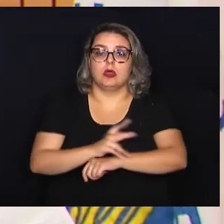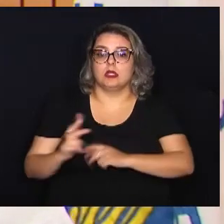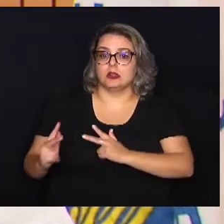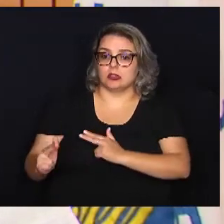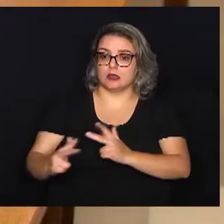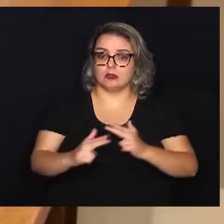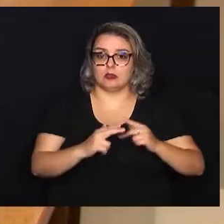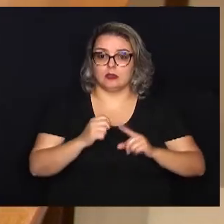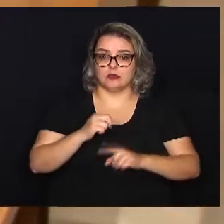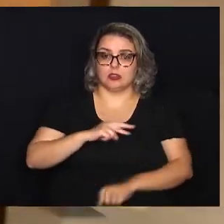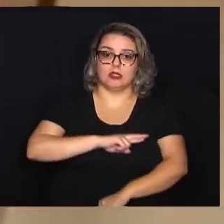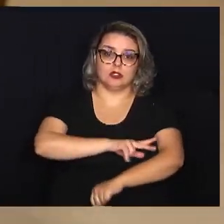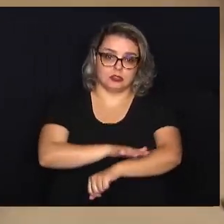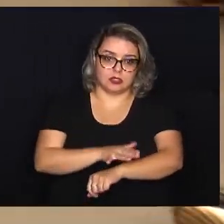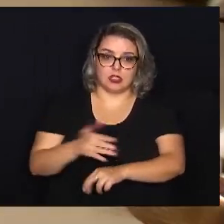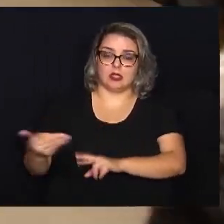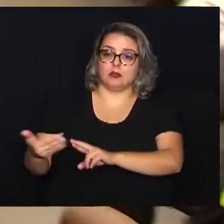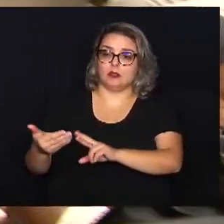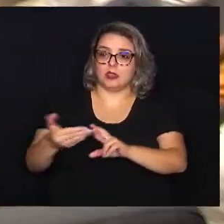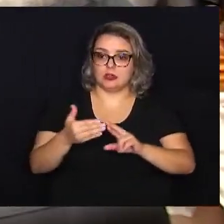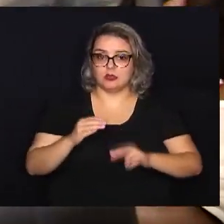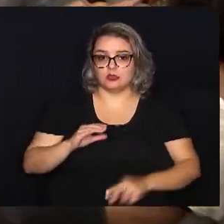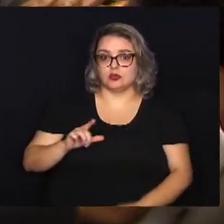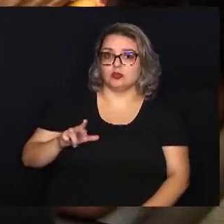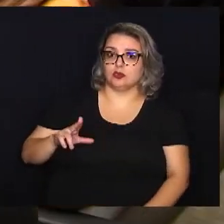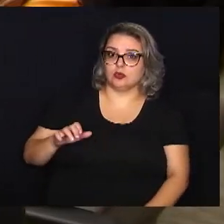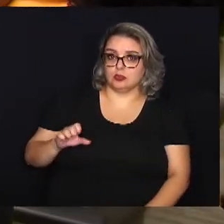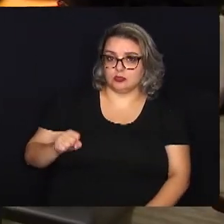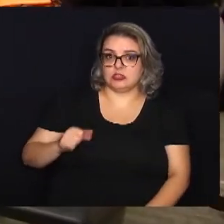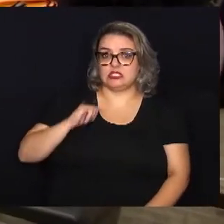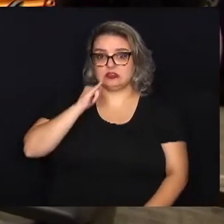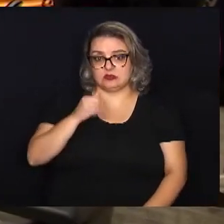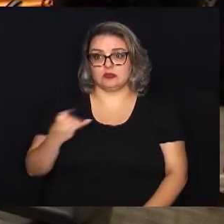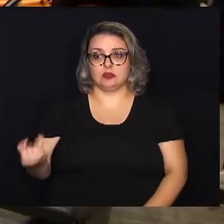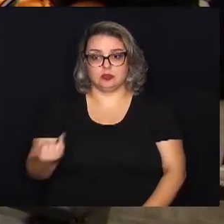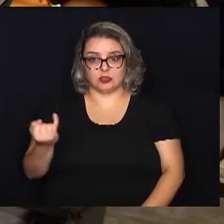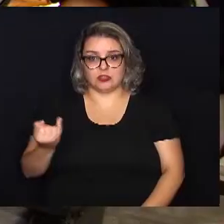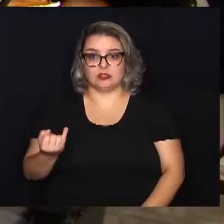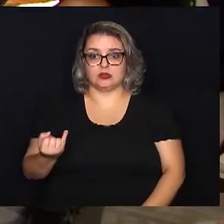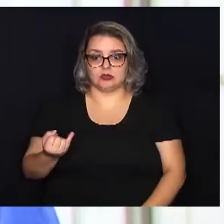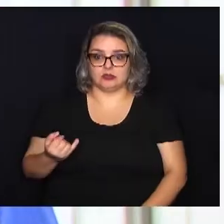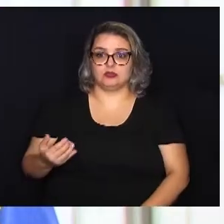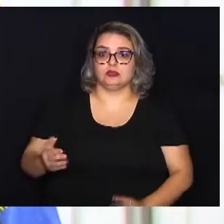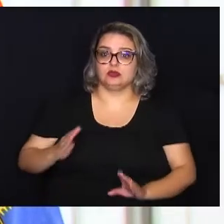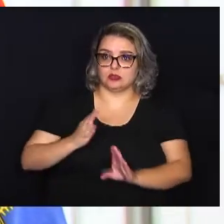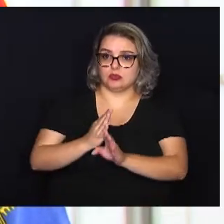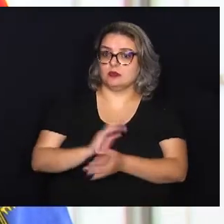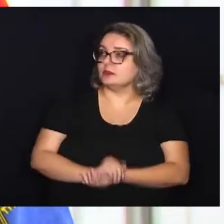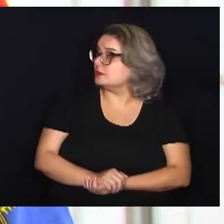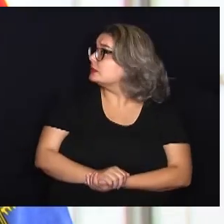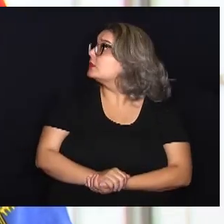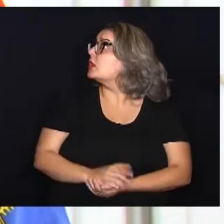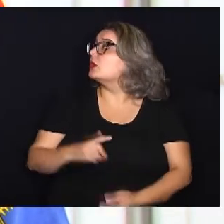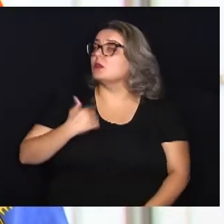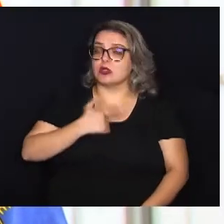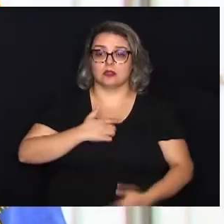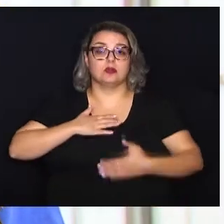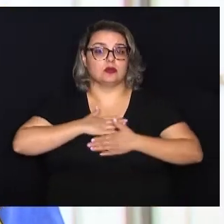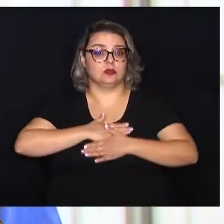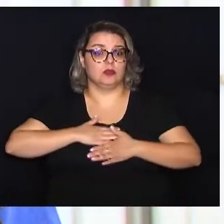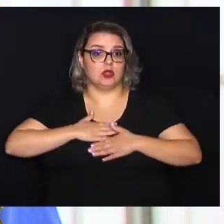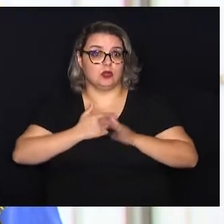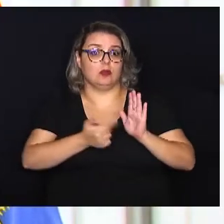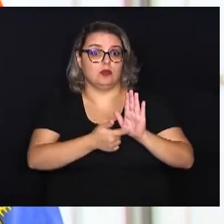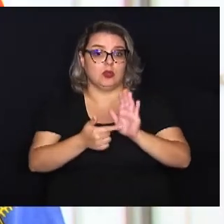da Igualdade racial representantes dos clubes pontuaram a do encontro pra gente no caso é uma GR satisfação Porque